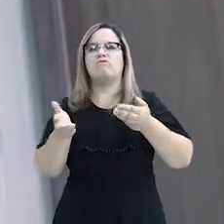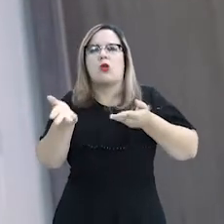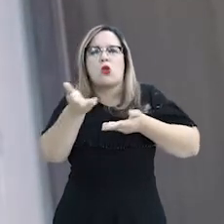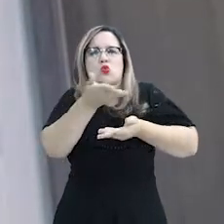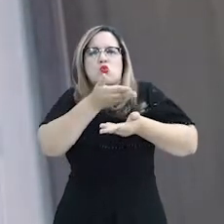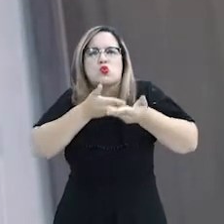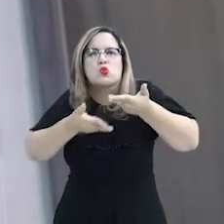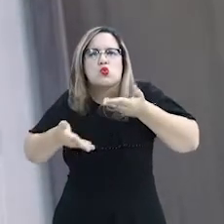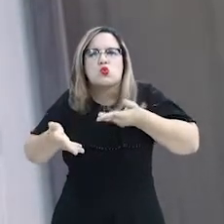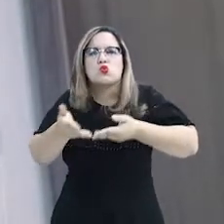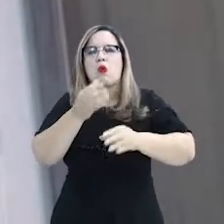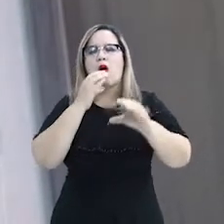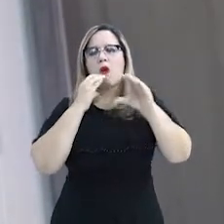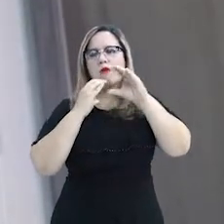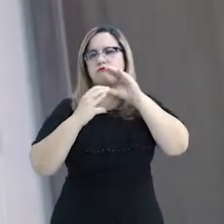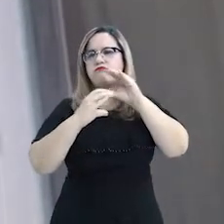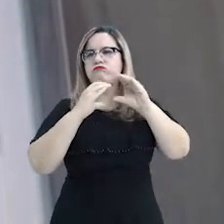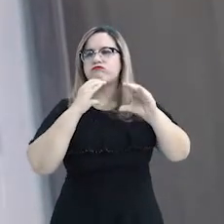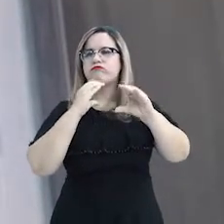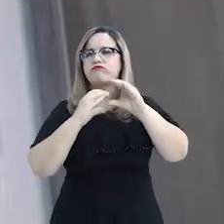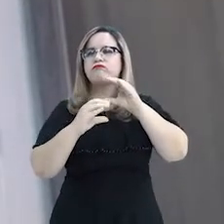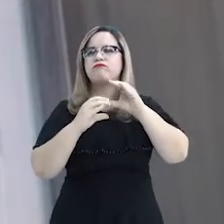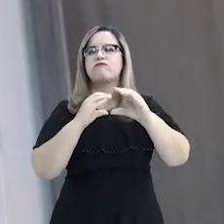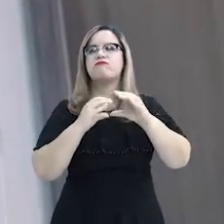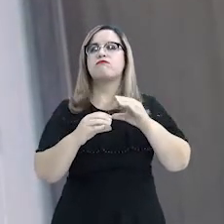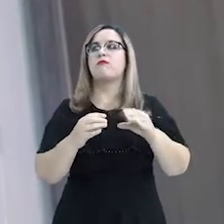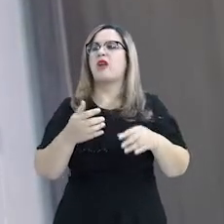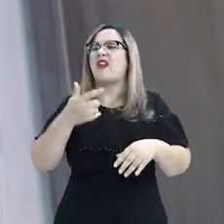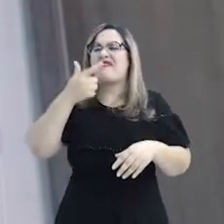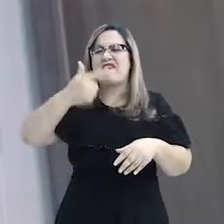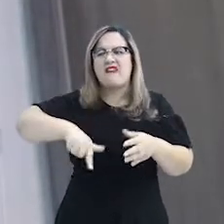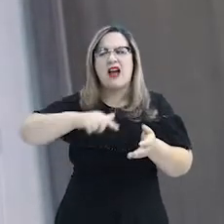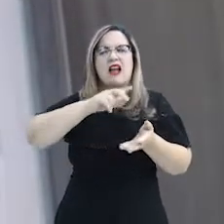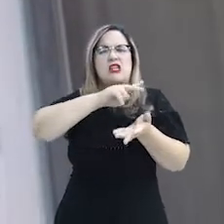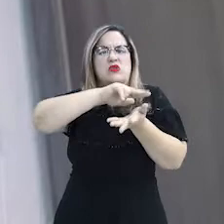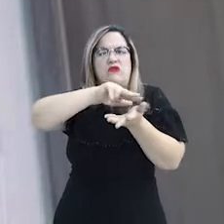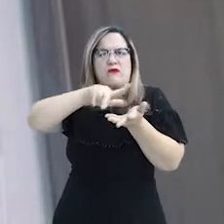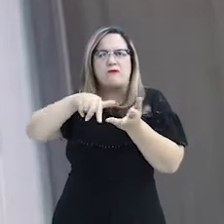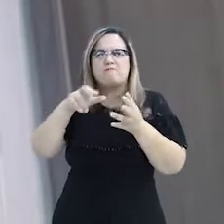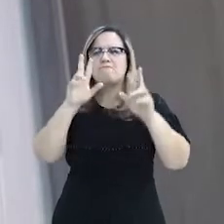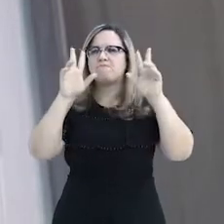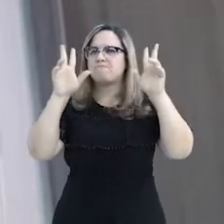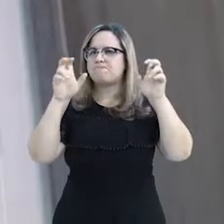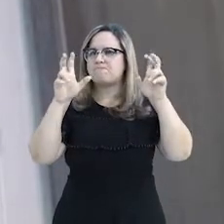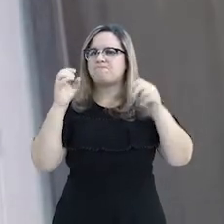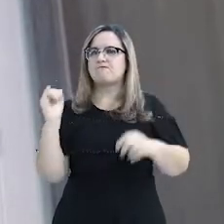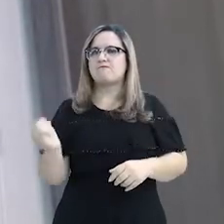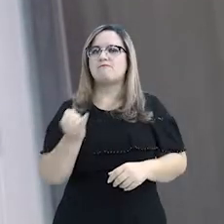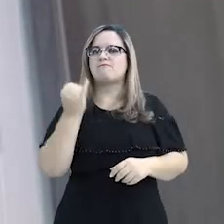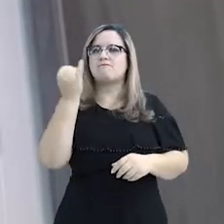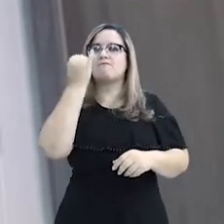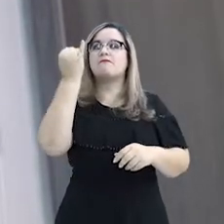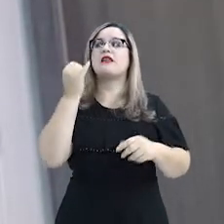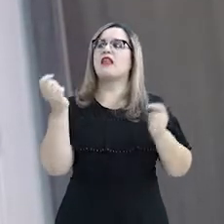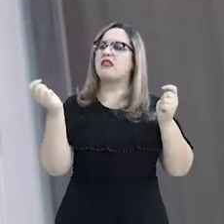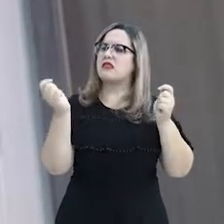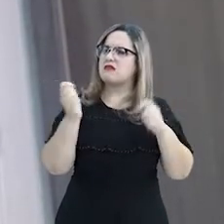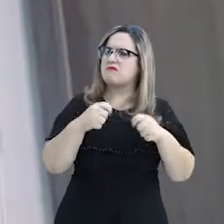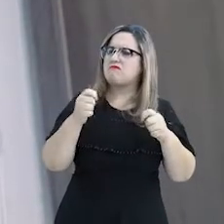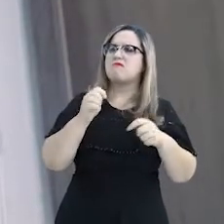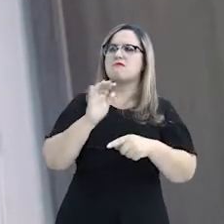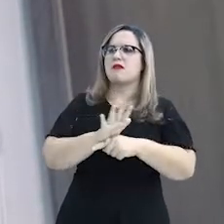trabalho, relacionamento, comunicação e tantos outros temas importantes